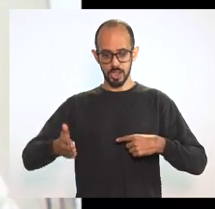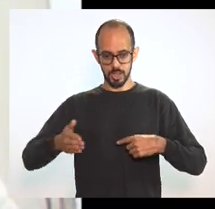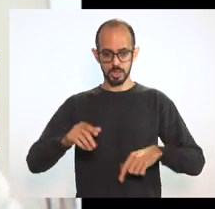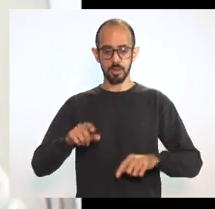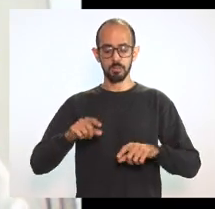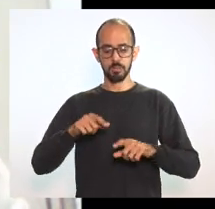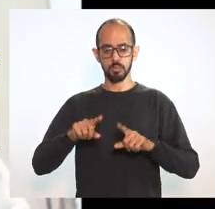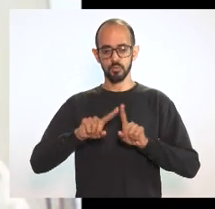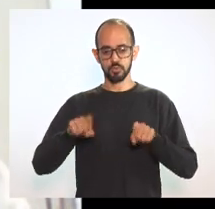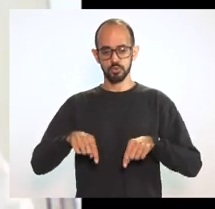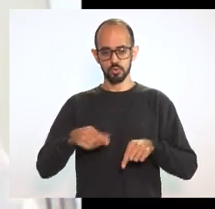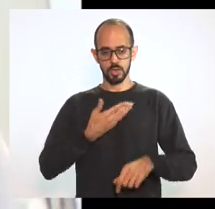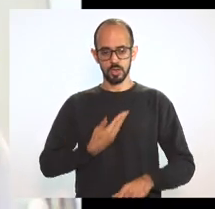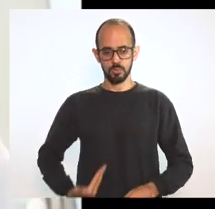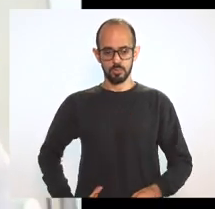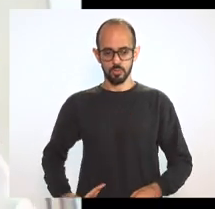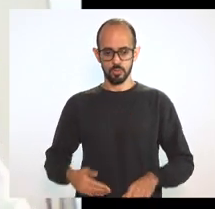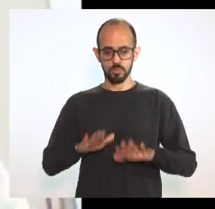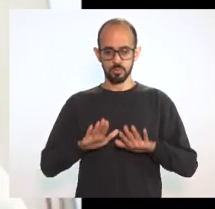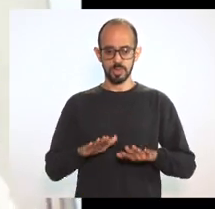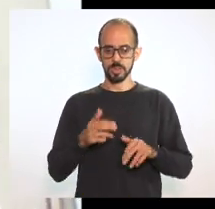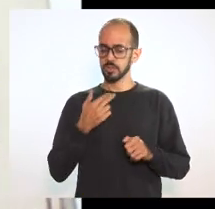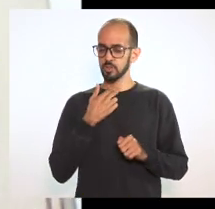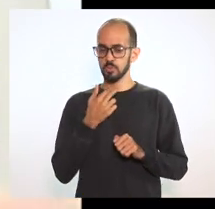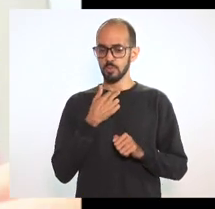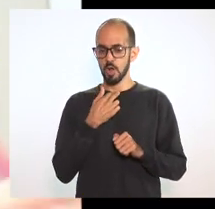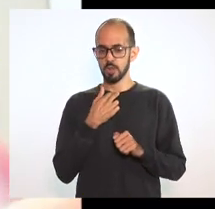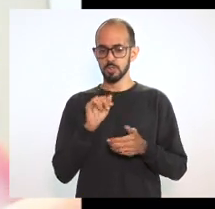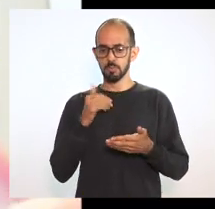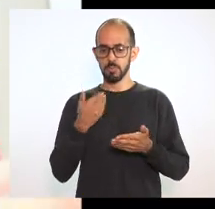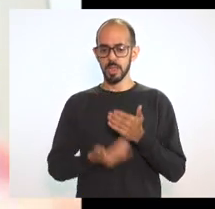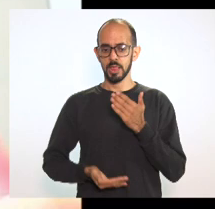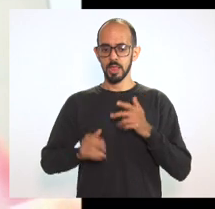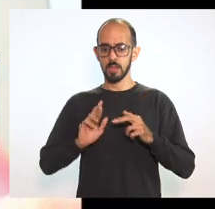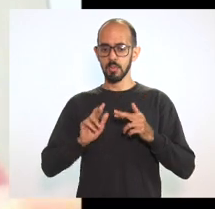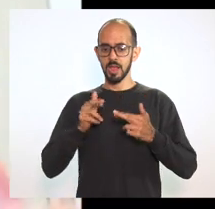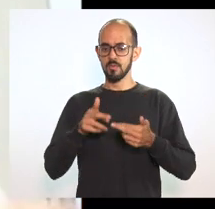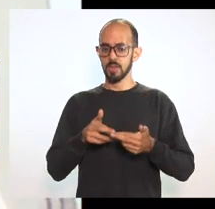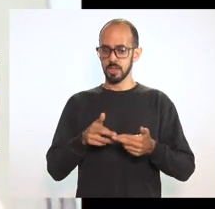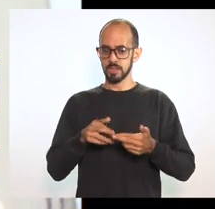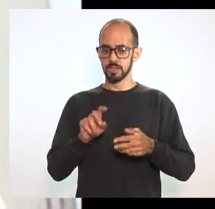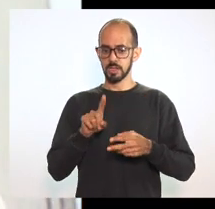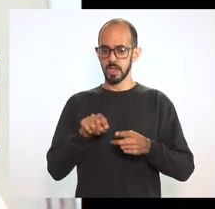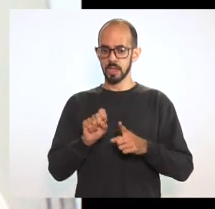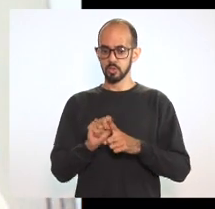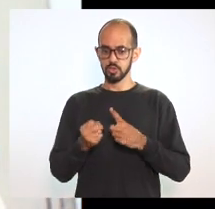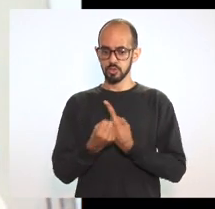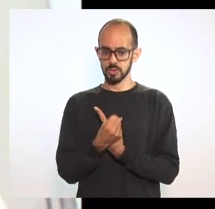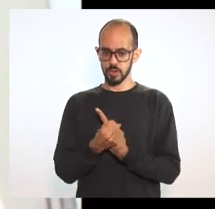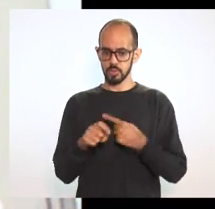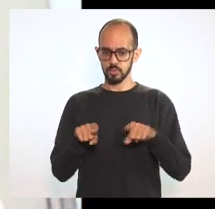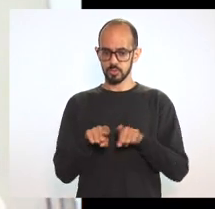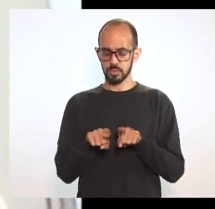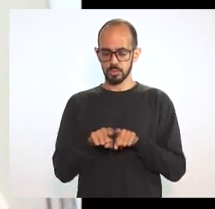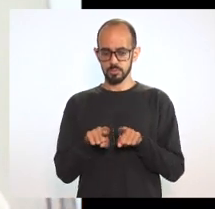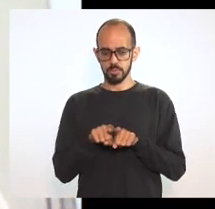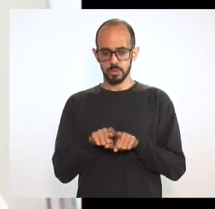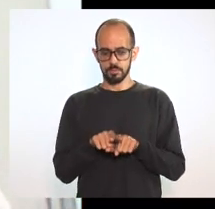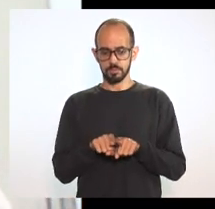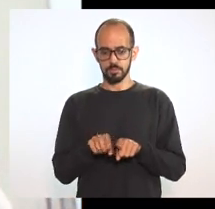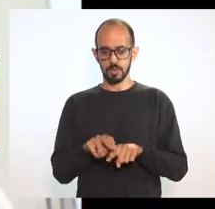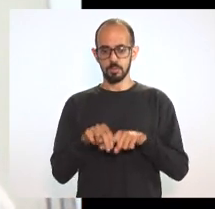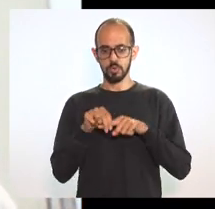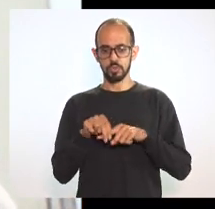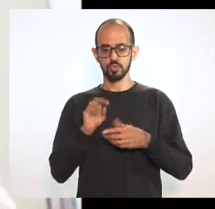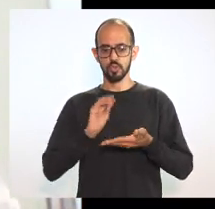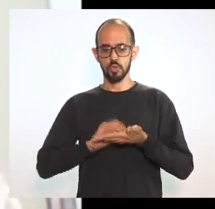maior, mas esse corte não pode perder uma referência de um corte social. E aí a proposta é de definir em 5